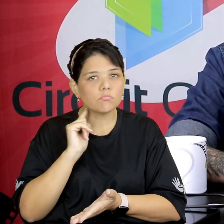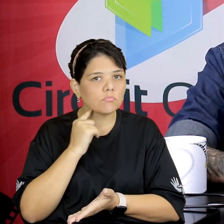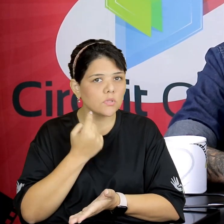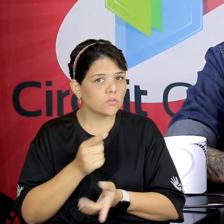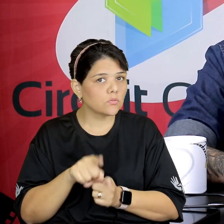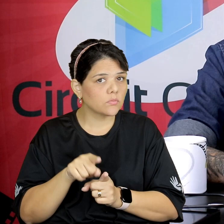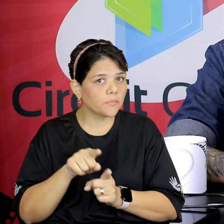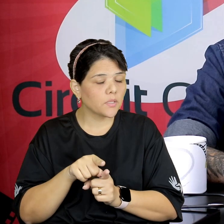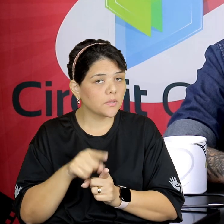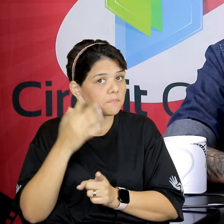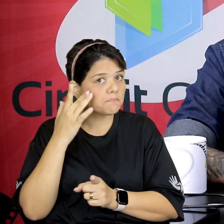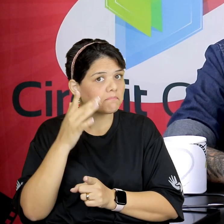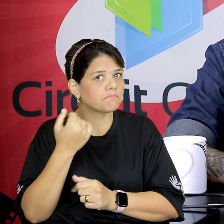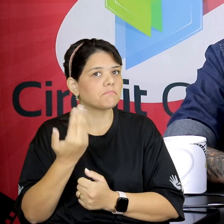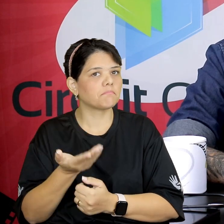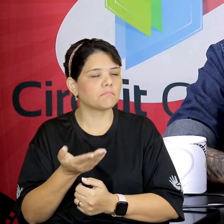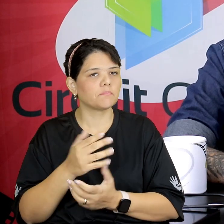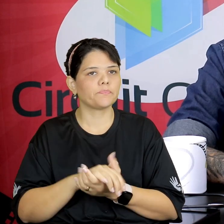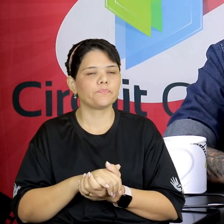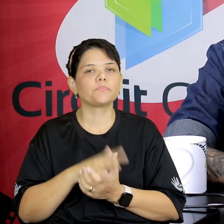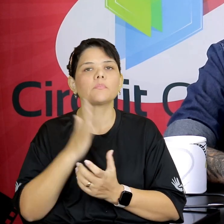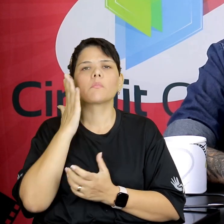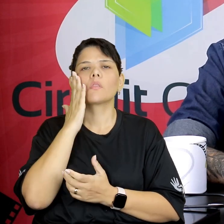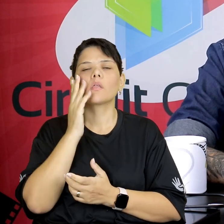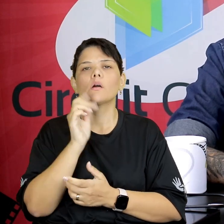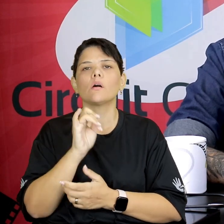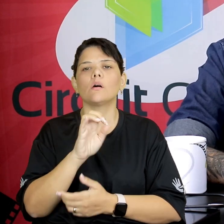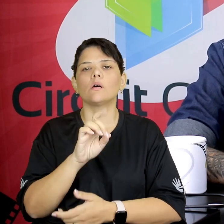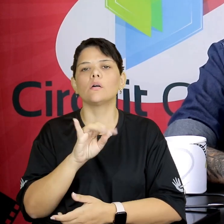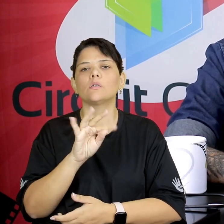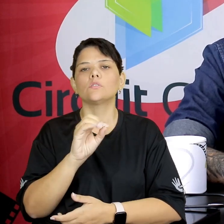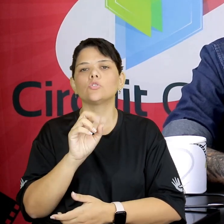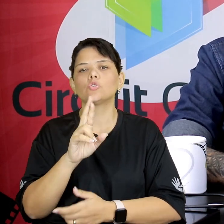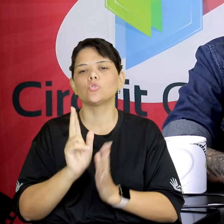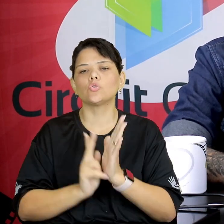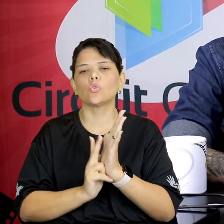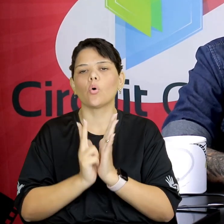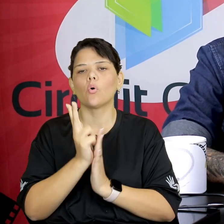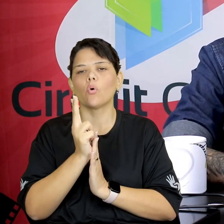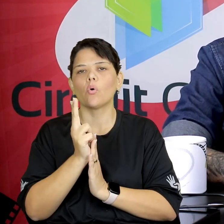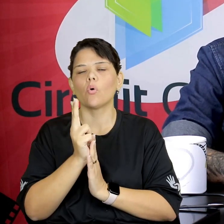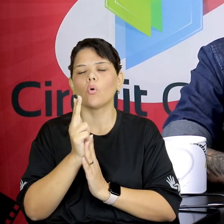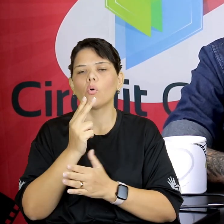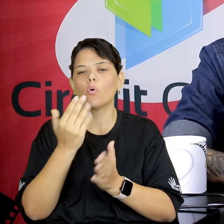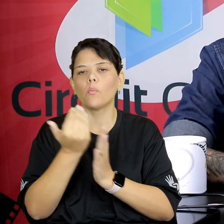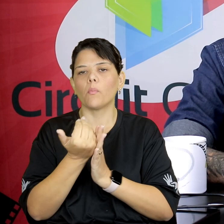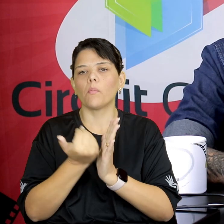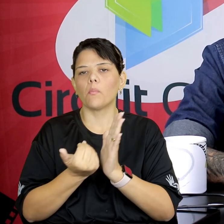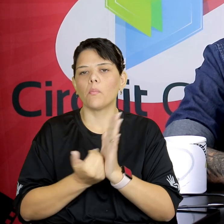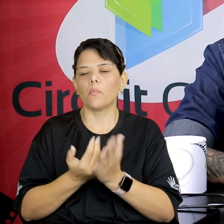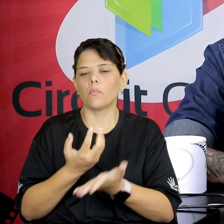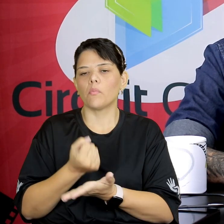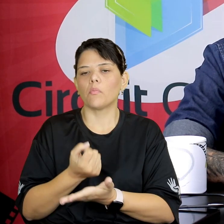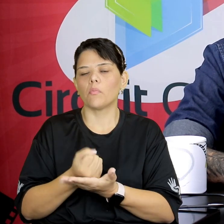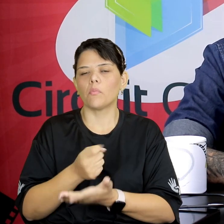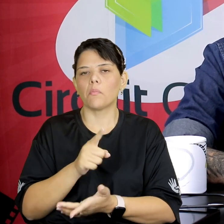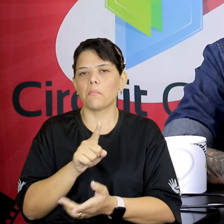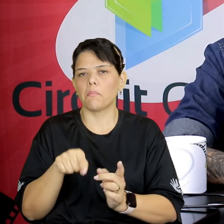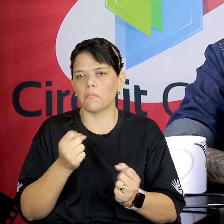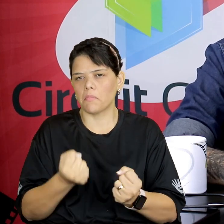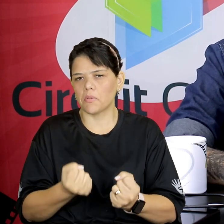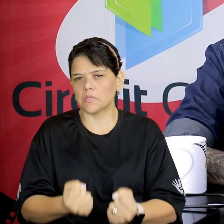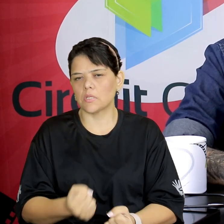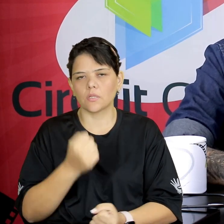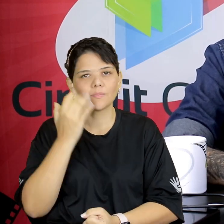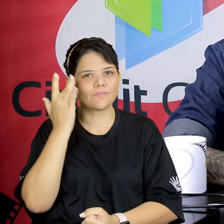Para saber se o editor é pesado, é muito de tentativa e teste e tal, então é bem difícil de saber onde